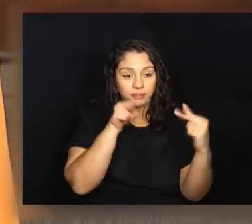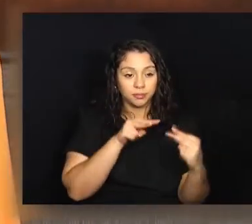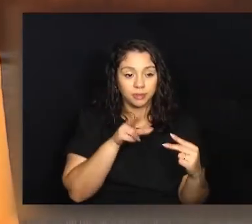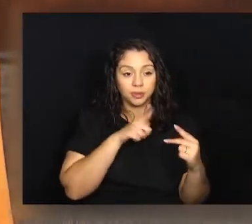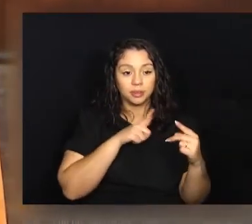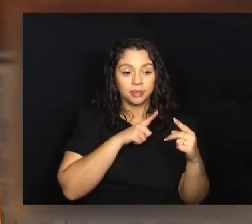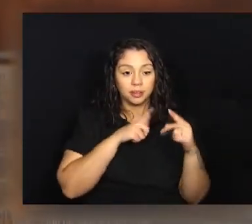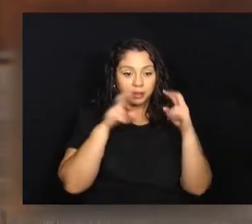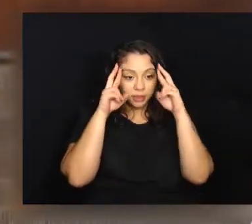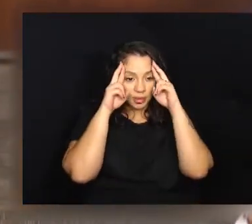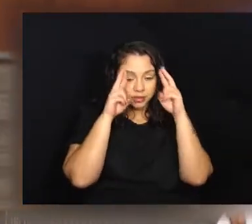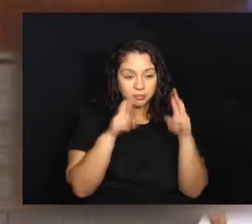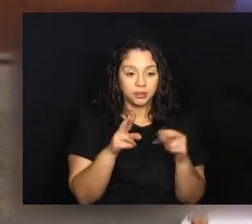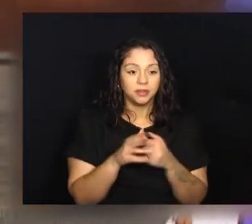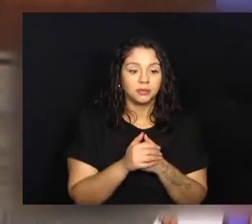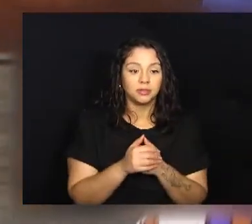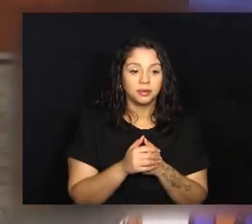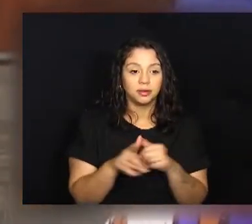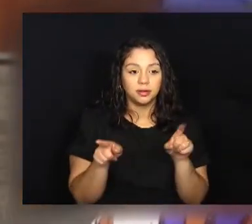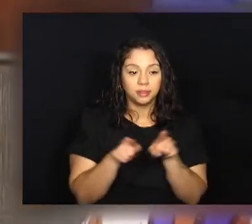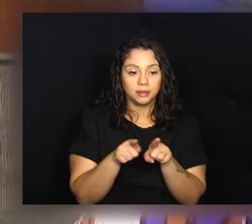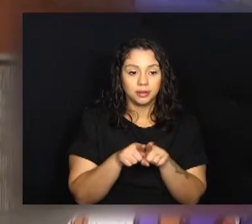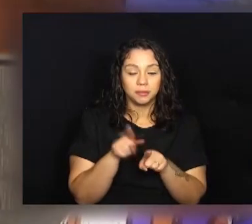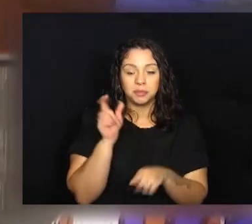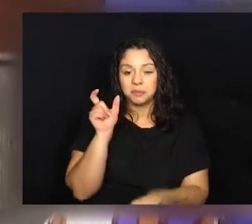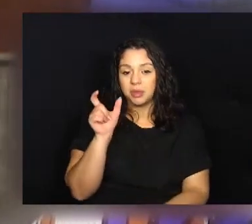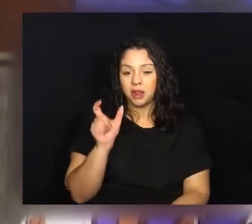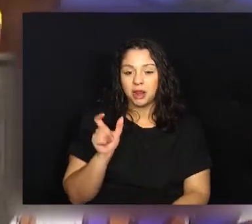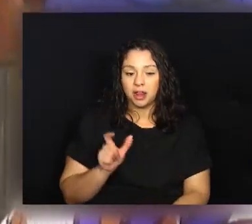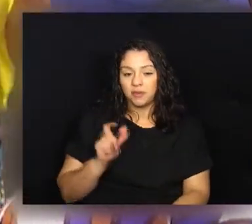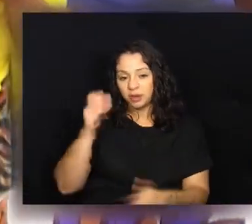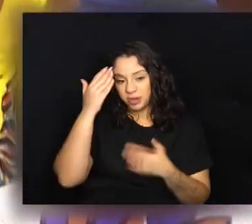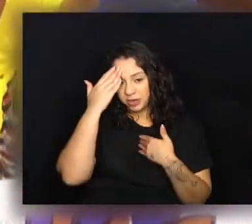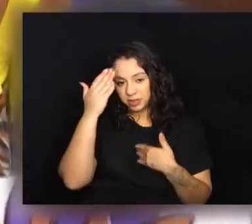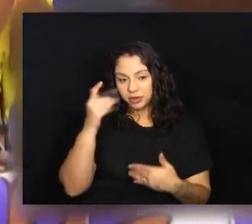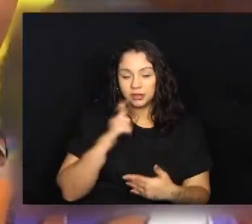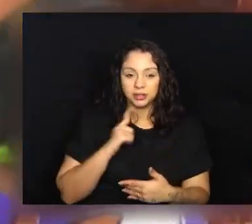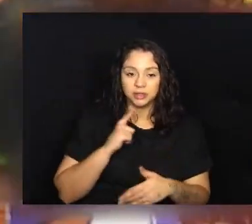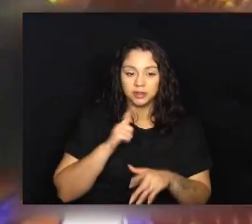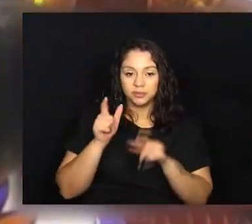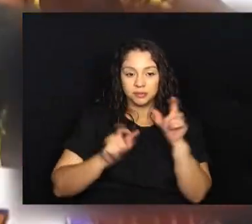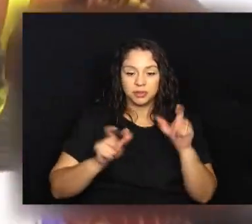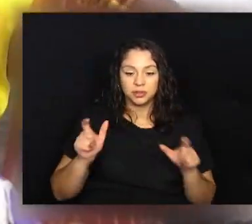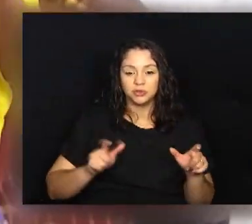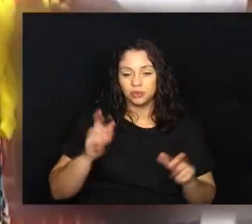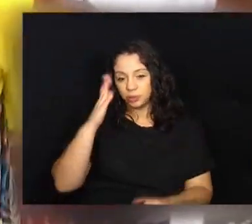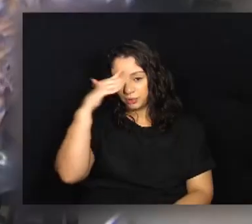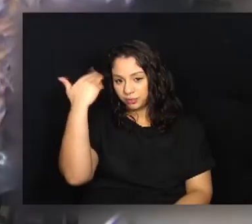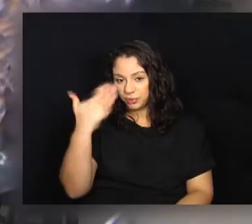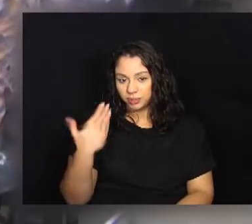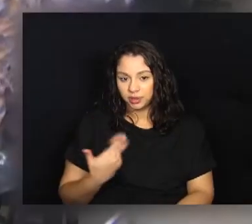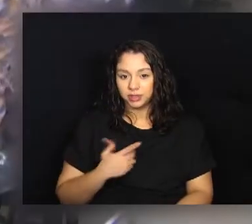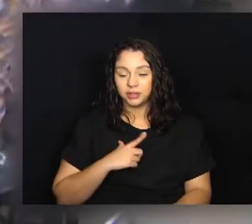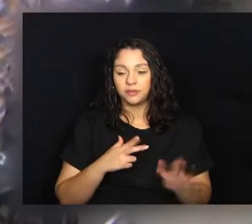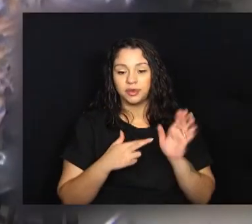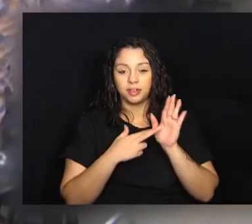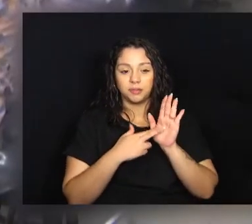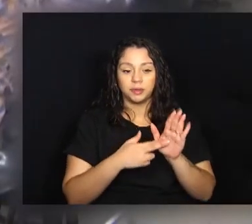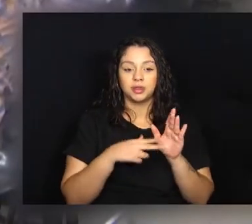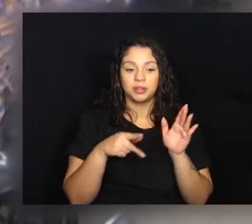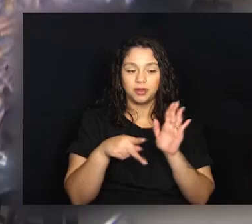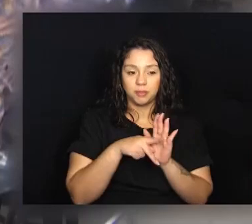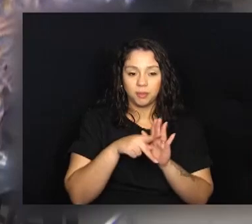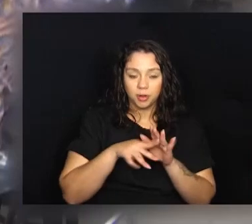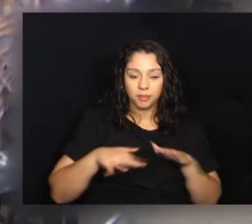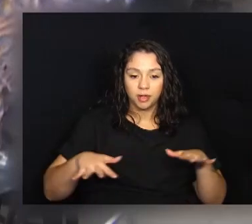cantos entoados, palavras de gratidão, as homenageadas foram apresentadas por representantes de seus terreiros, que além